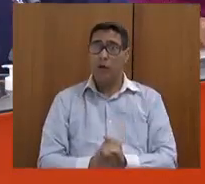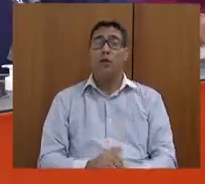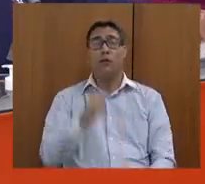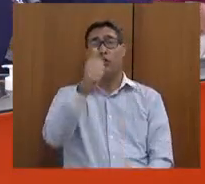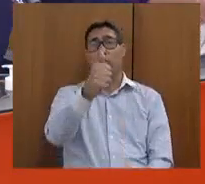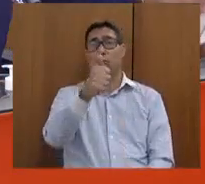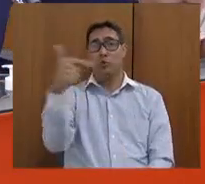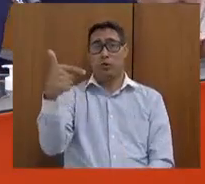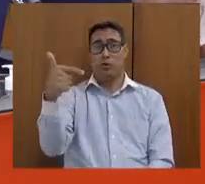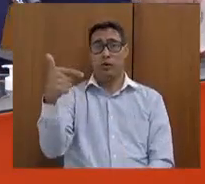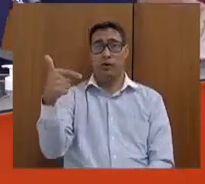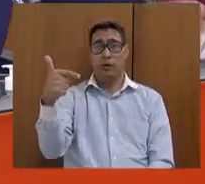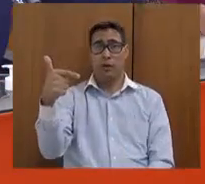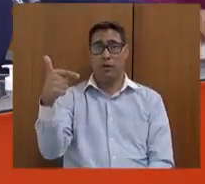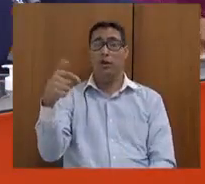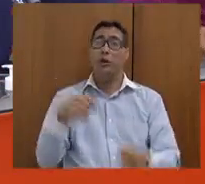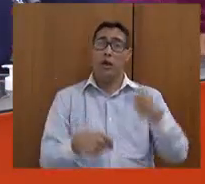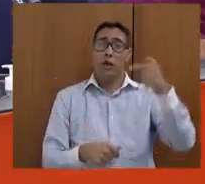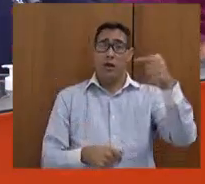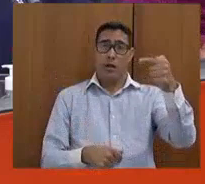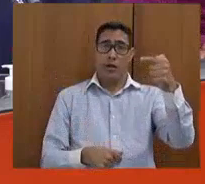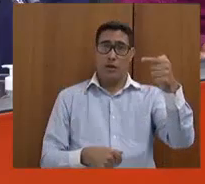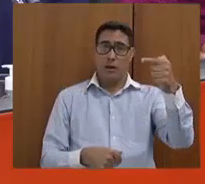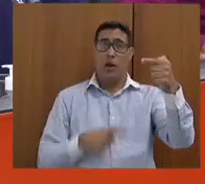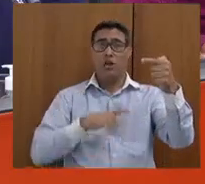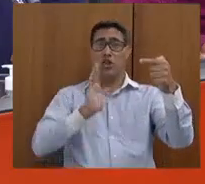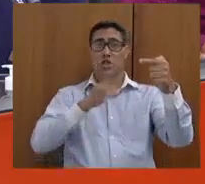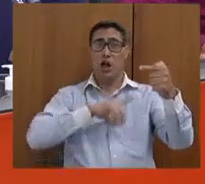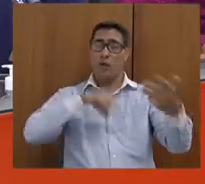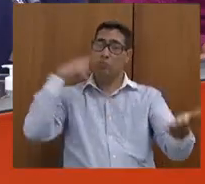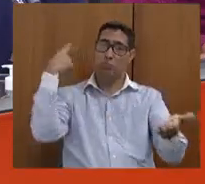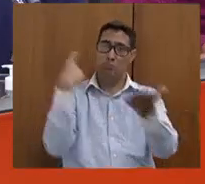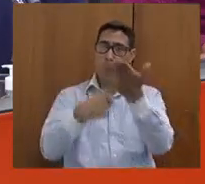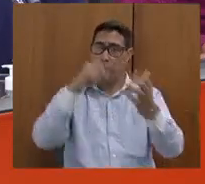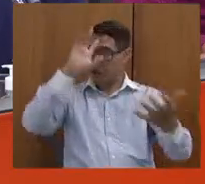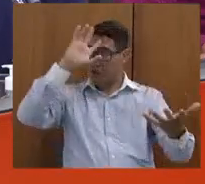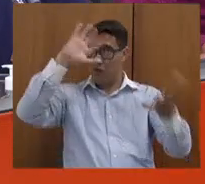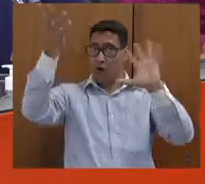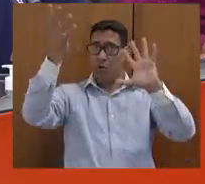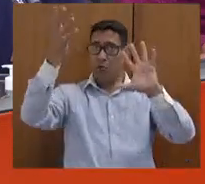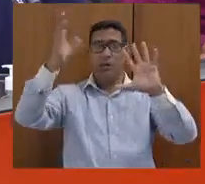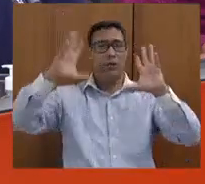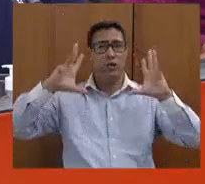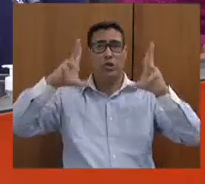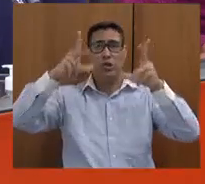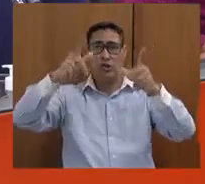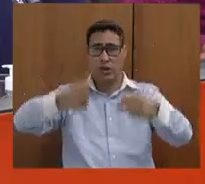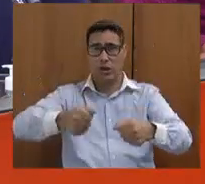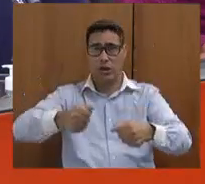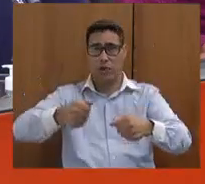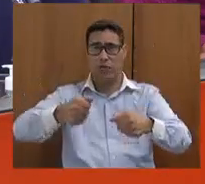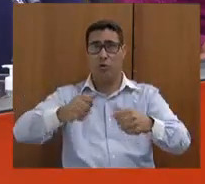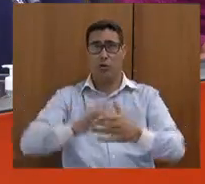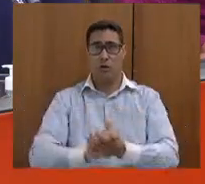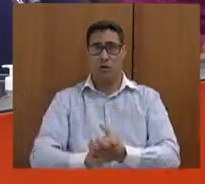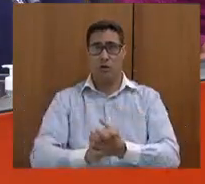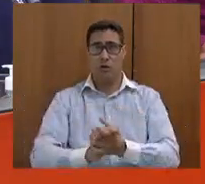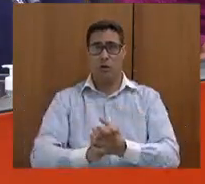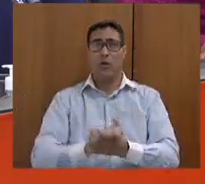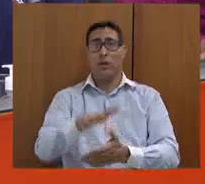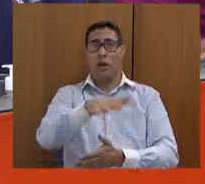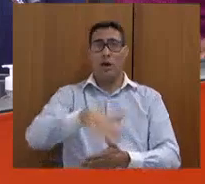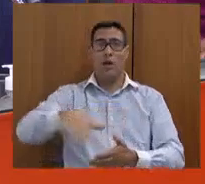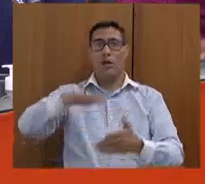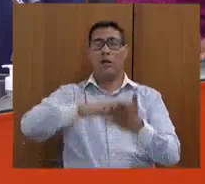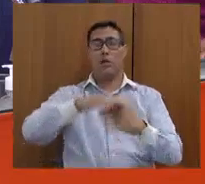se eu não me engano de 12:07 já possuem em termos de compromisso para a reforma geral ou outras não da rede estadual que eu tô dizendo